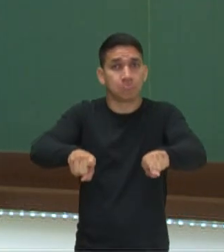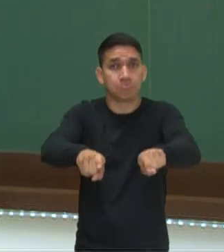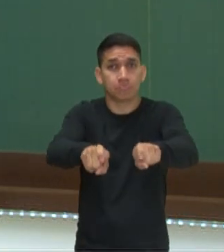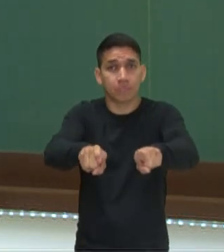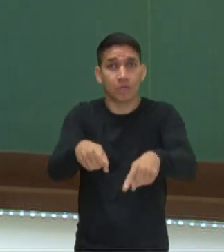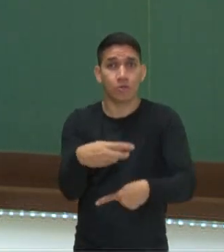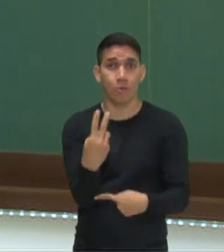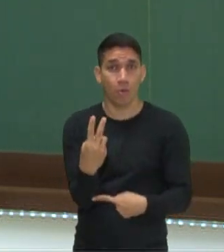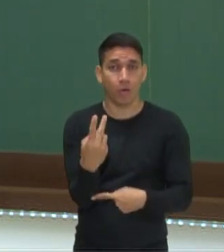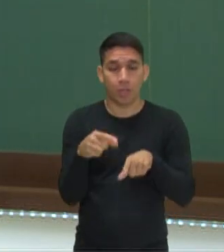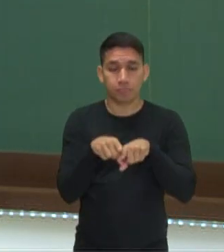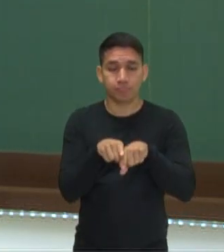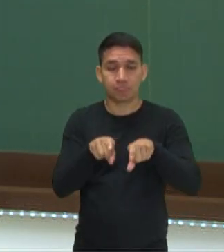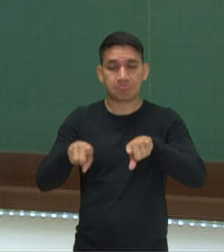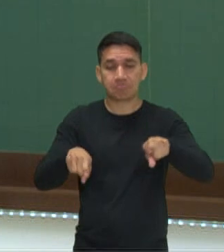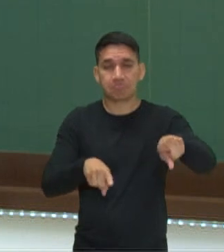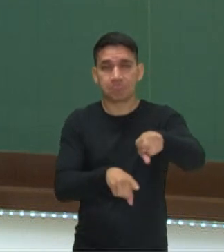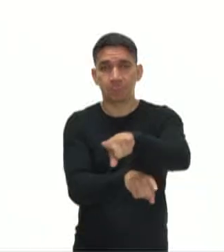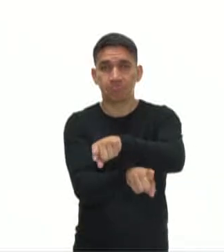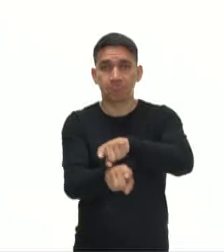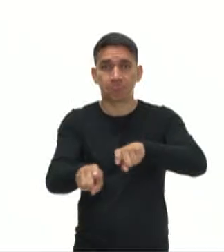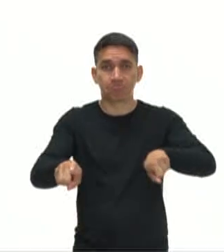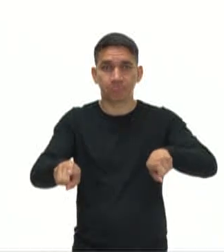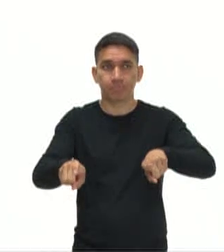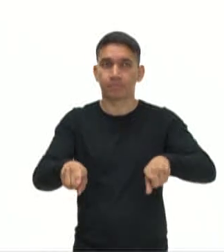forma duas, né?